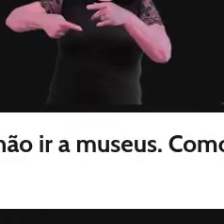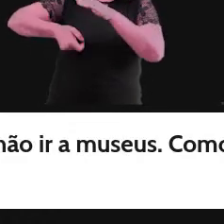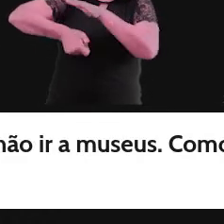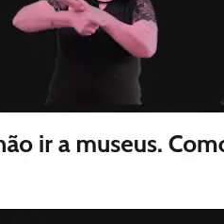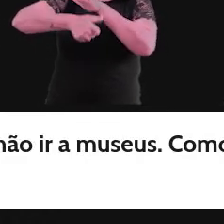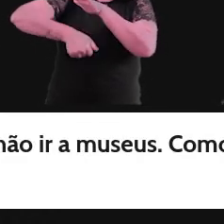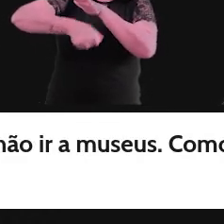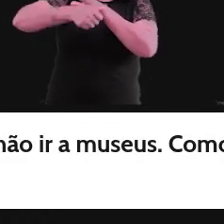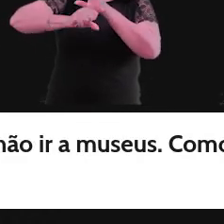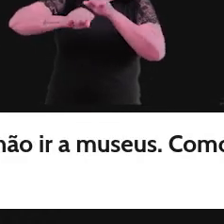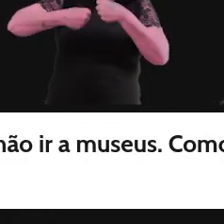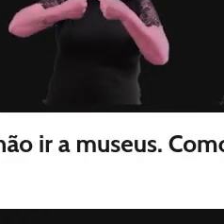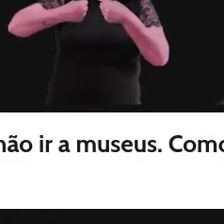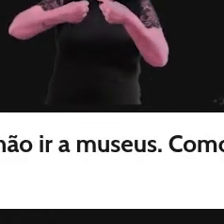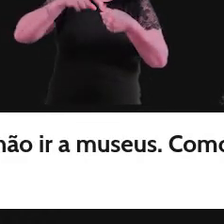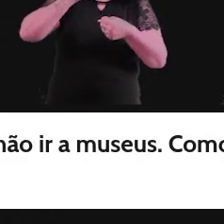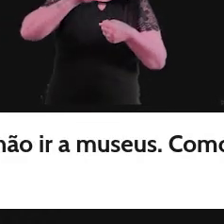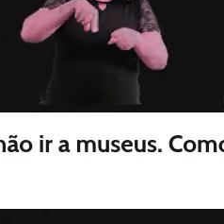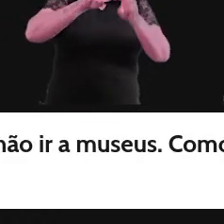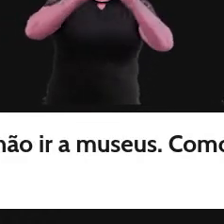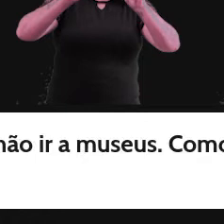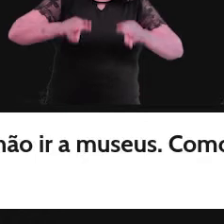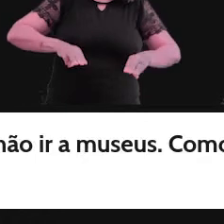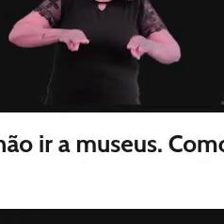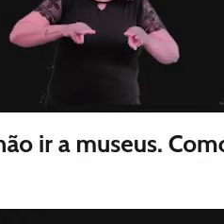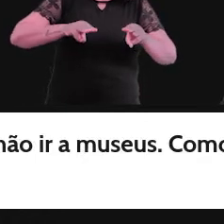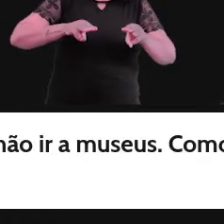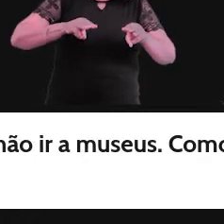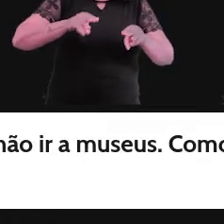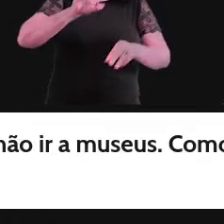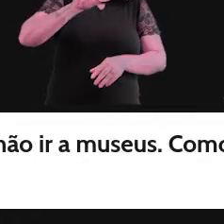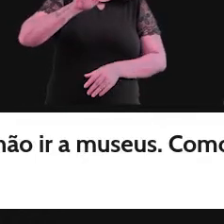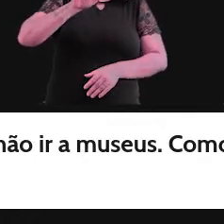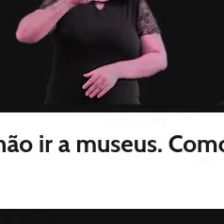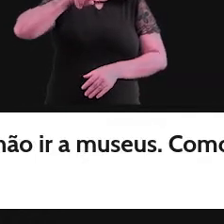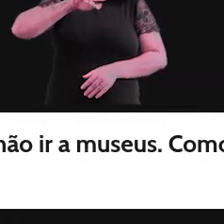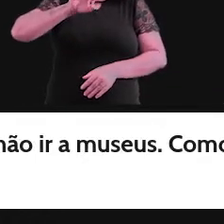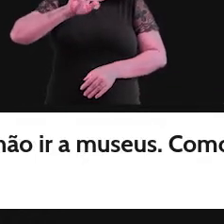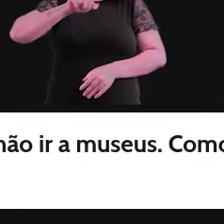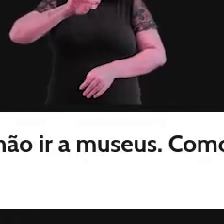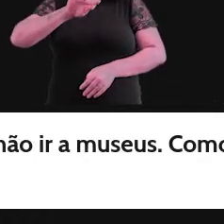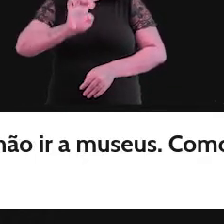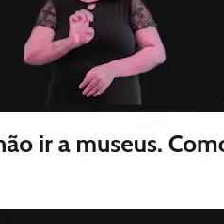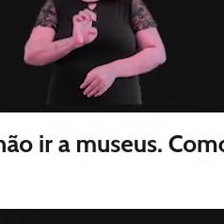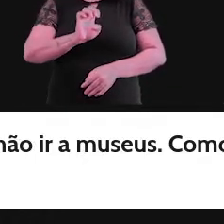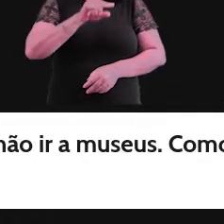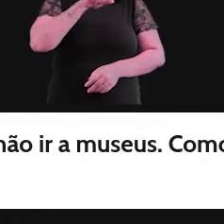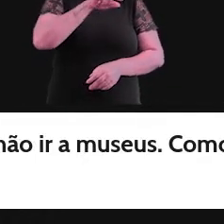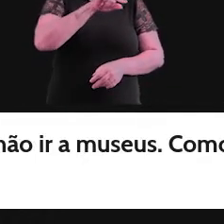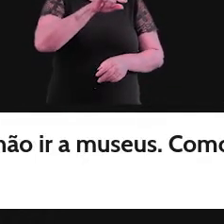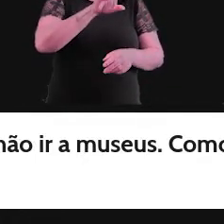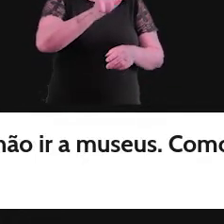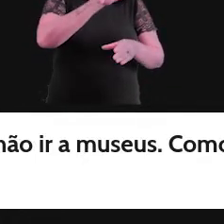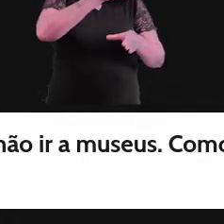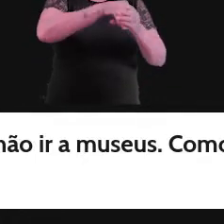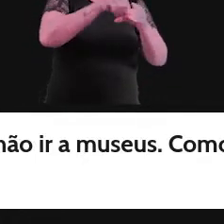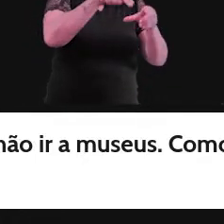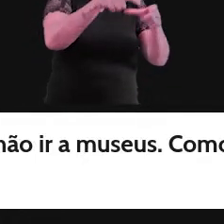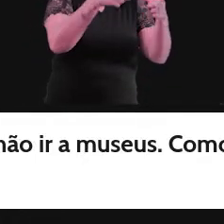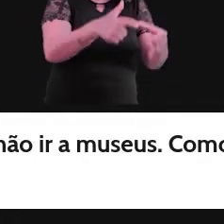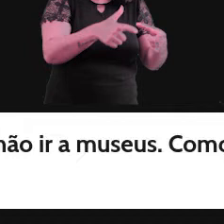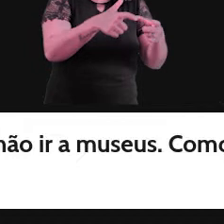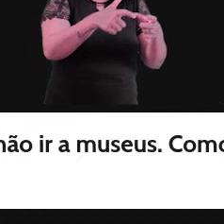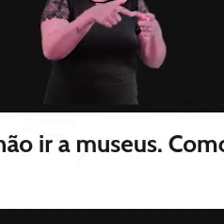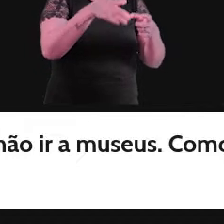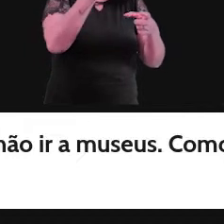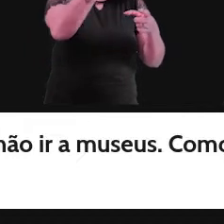incentivo aos museus itinerantes, aos museus que circulam, né? Os museus que saem das suas instituições. Essa política